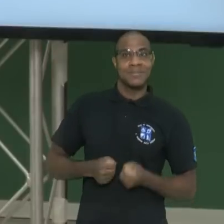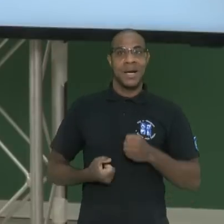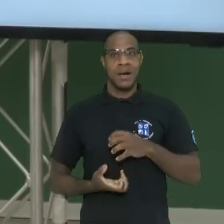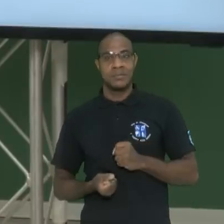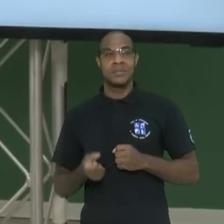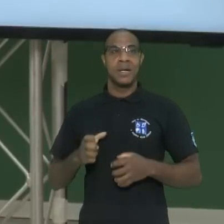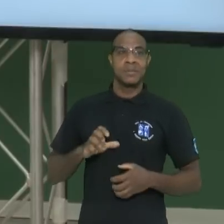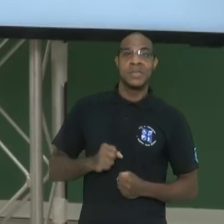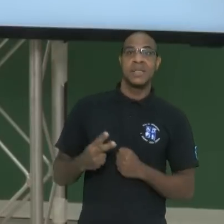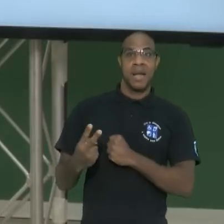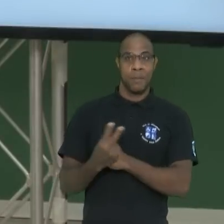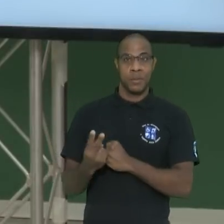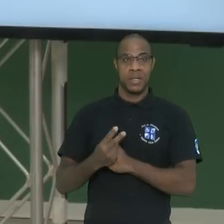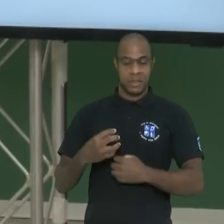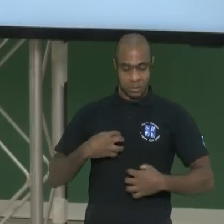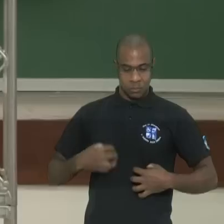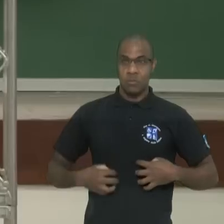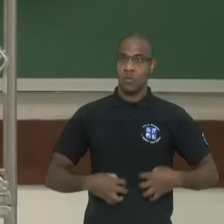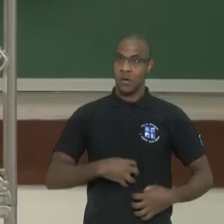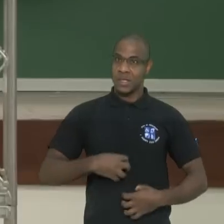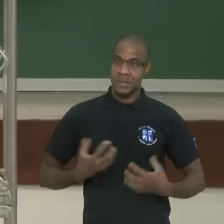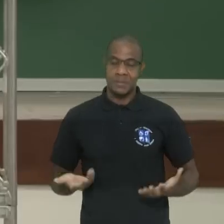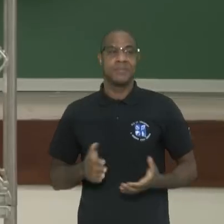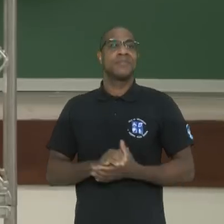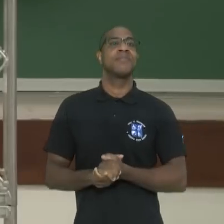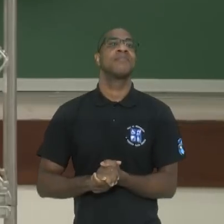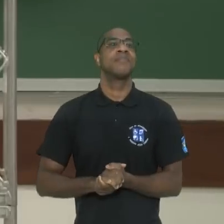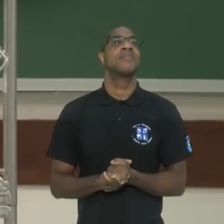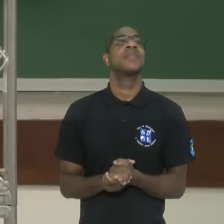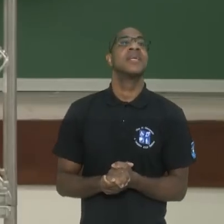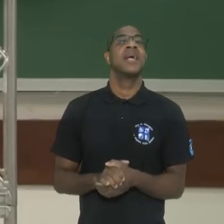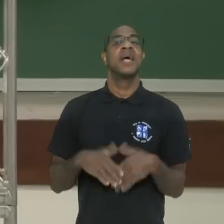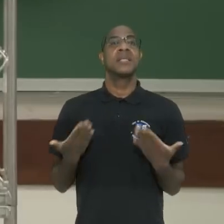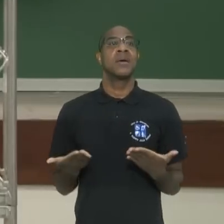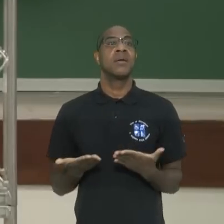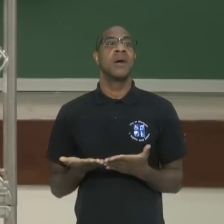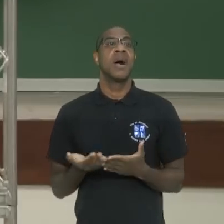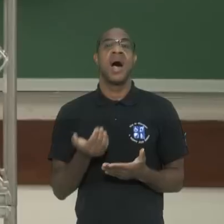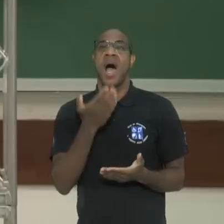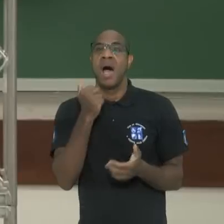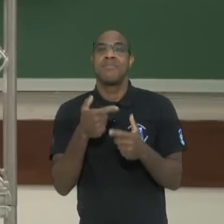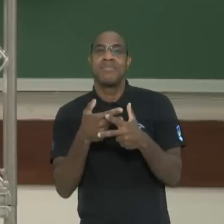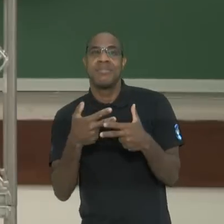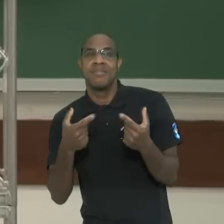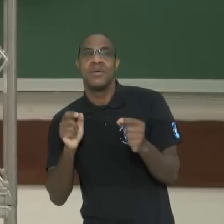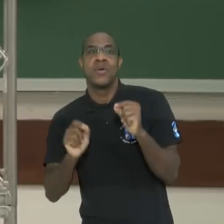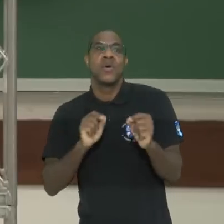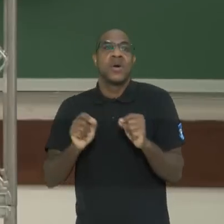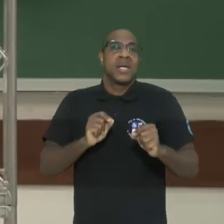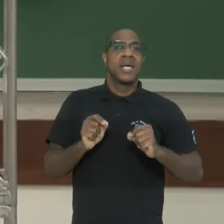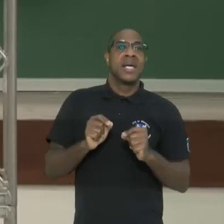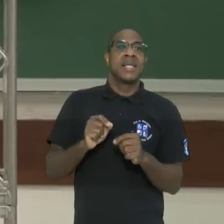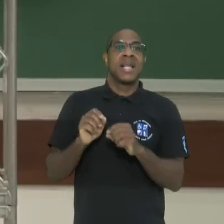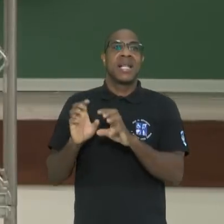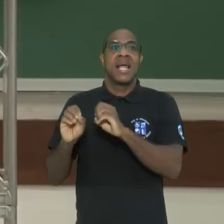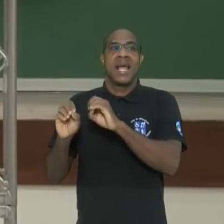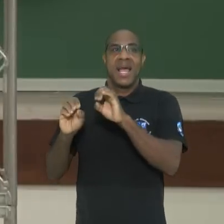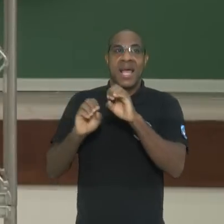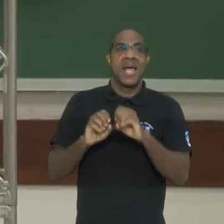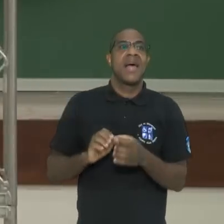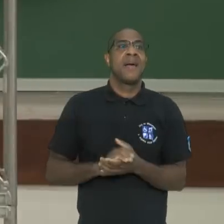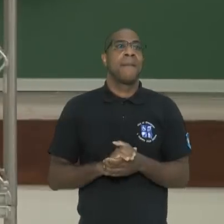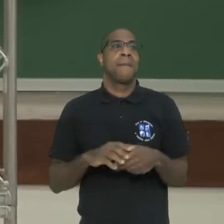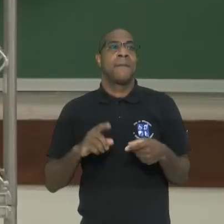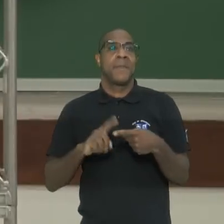nosso organismo. Muito bem. Agora vamos lembrar da nutrição das bactérias e das cianobactérias. Nós vimos que elas podem